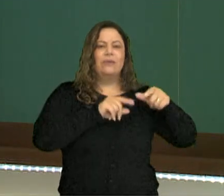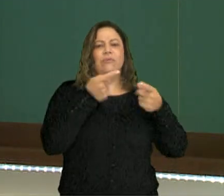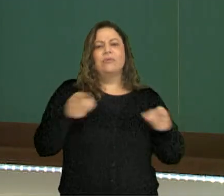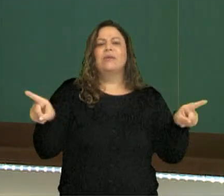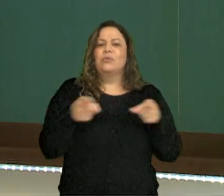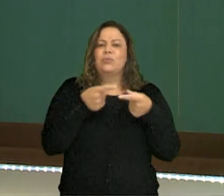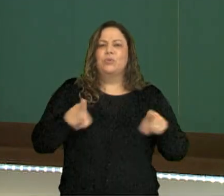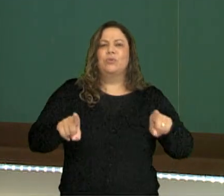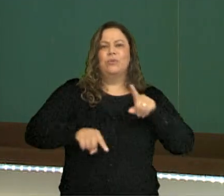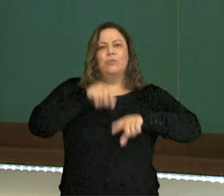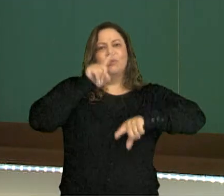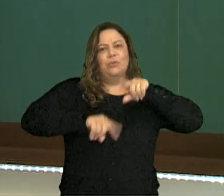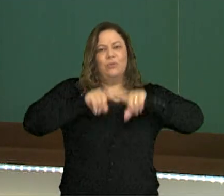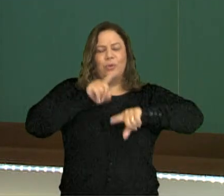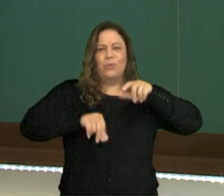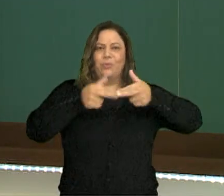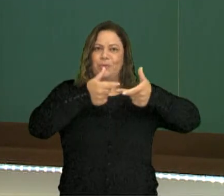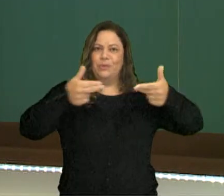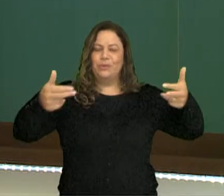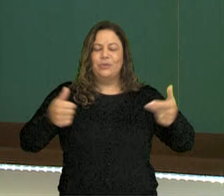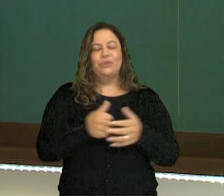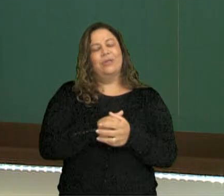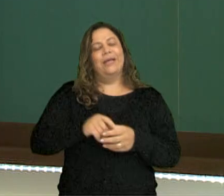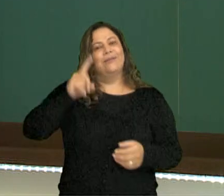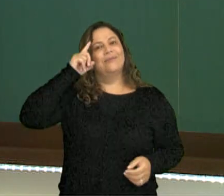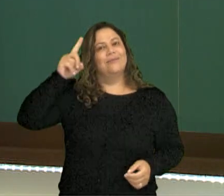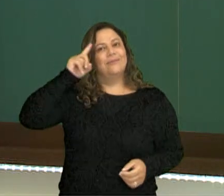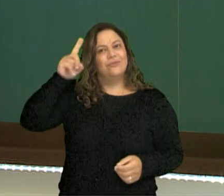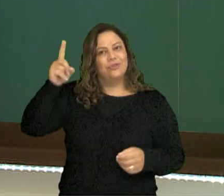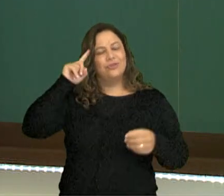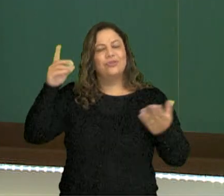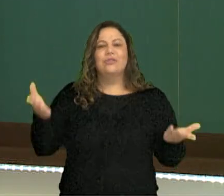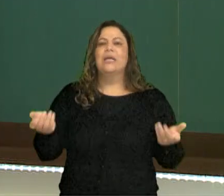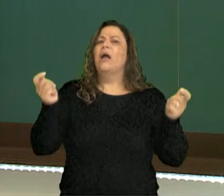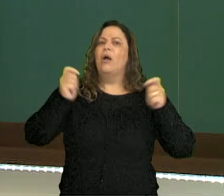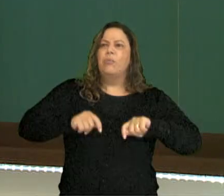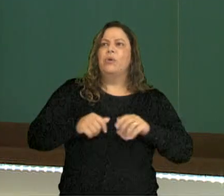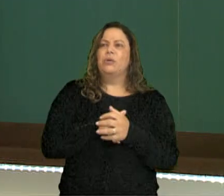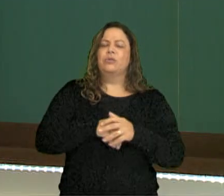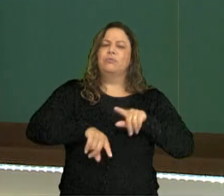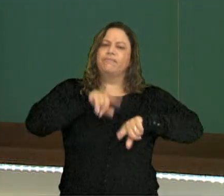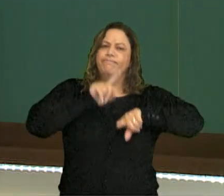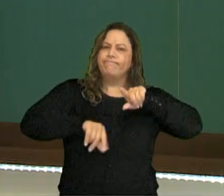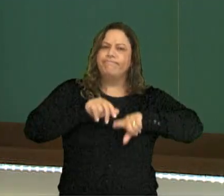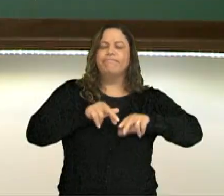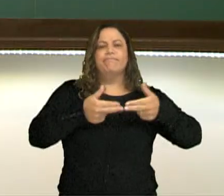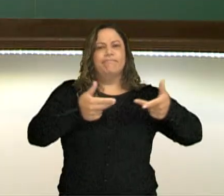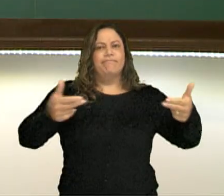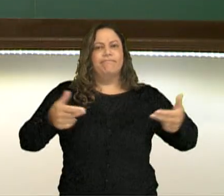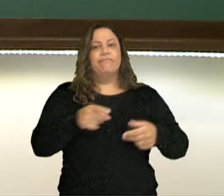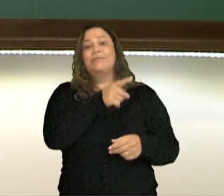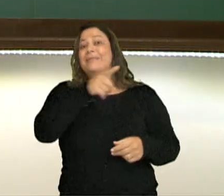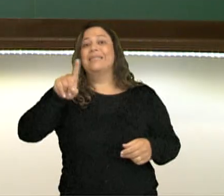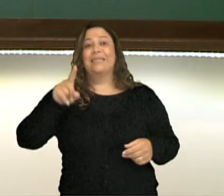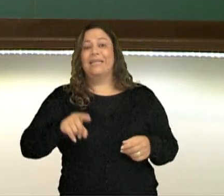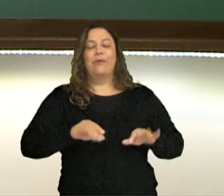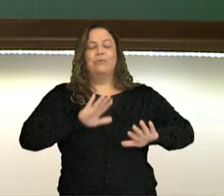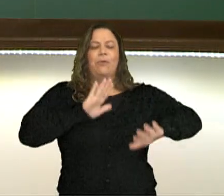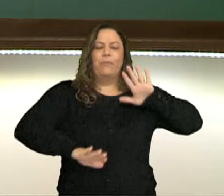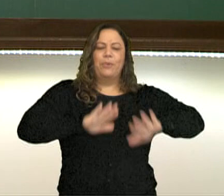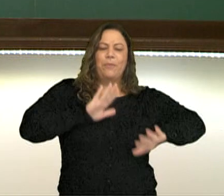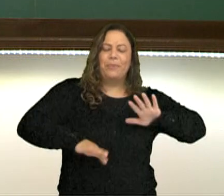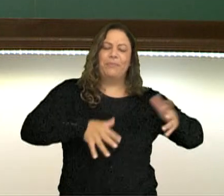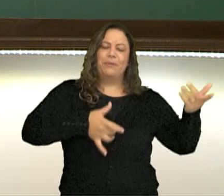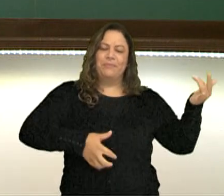dos objetos do cotidiano. Então pode pegar instrumentos, objetos do cotidiano que não são instrumentos